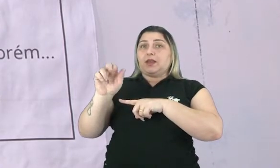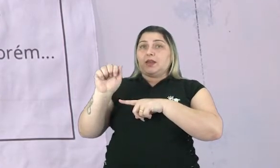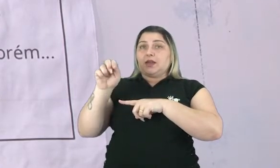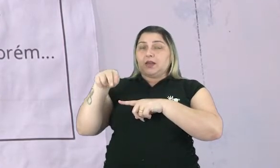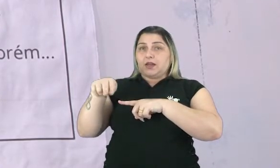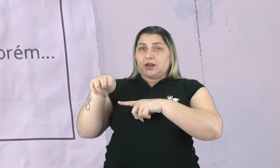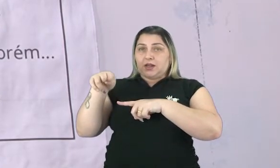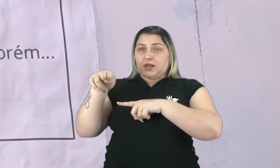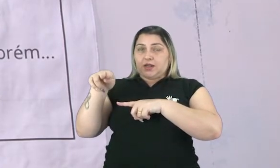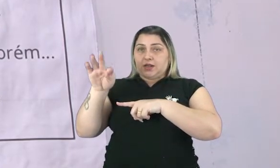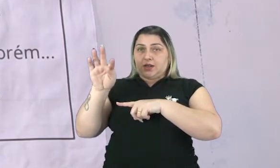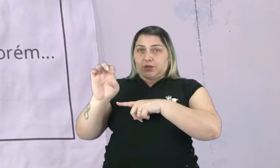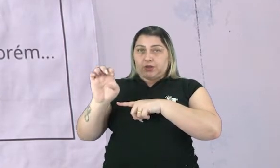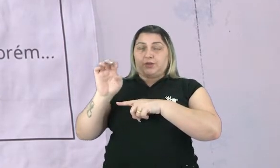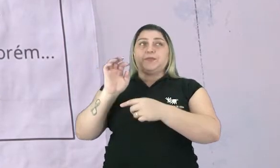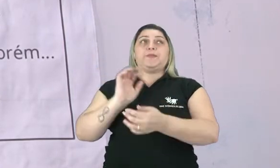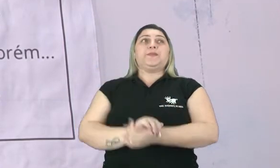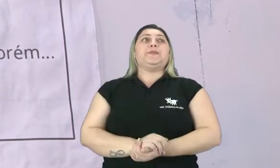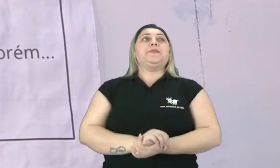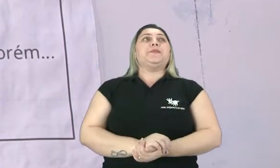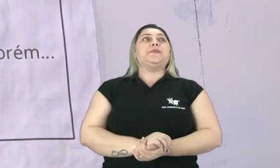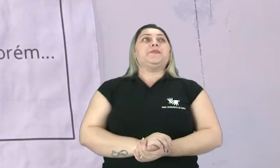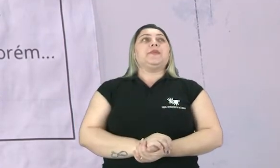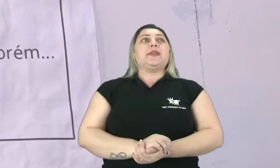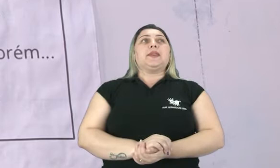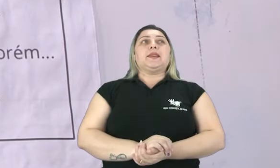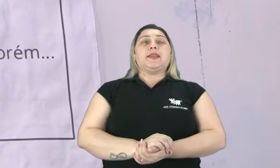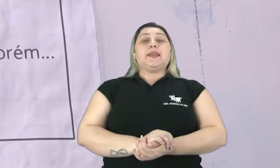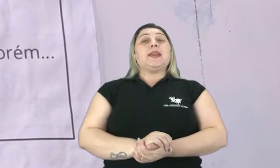ok? Imigrante com E. Aí eu uso